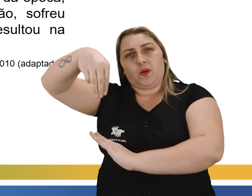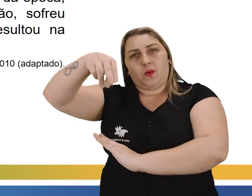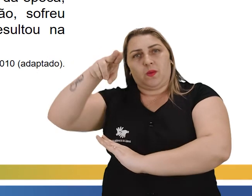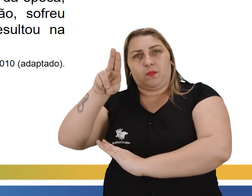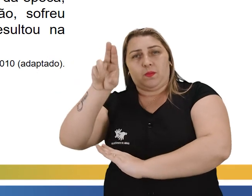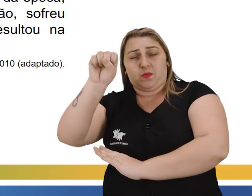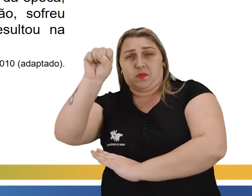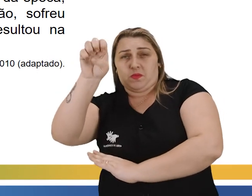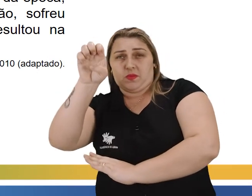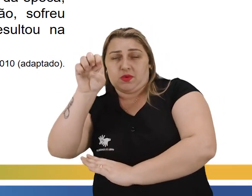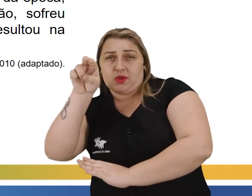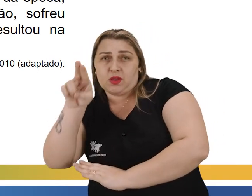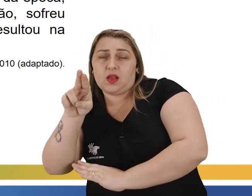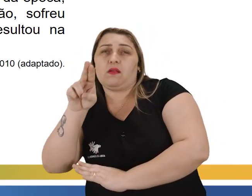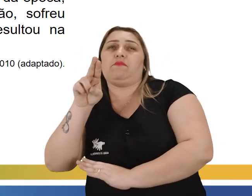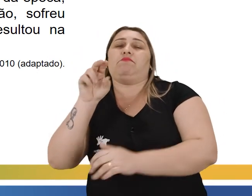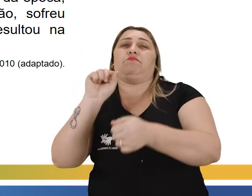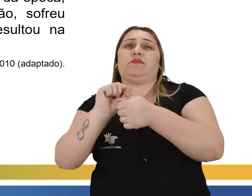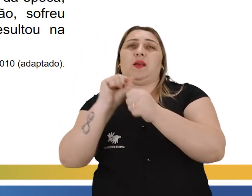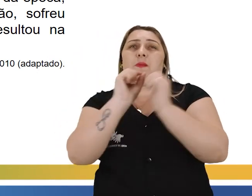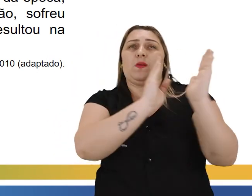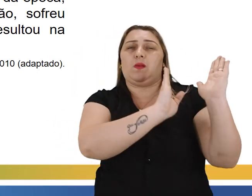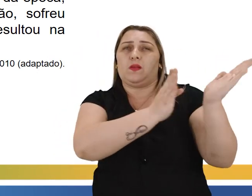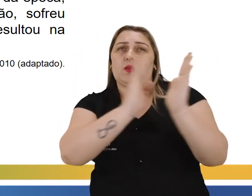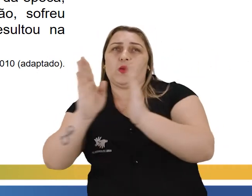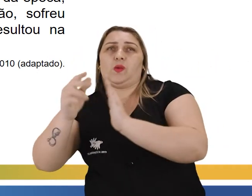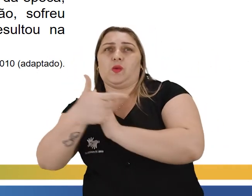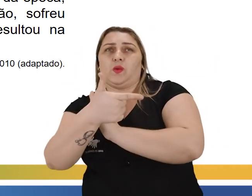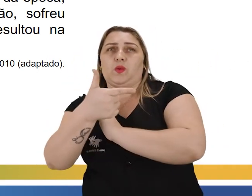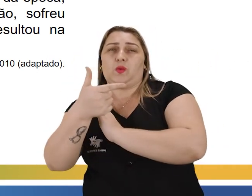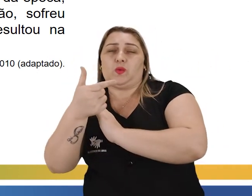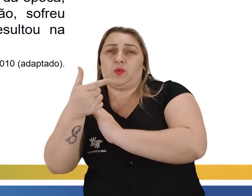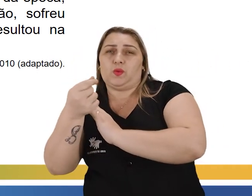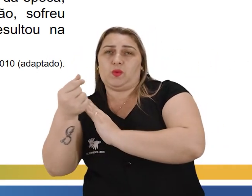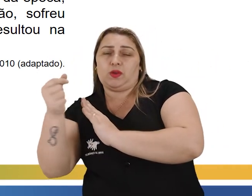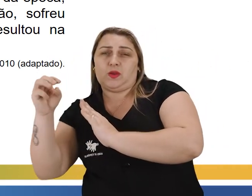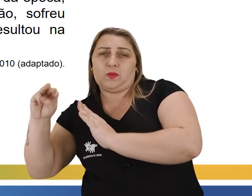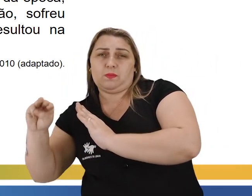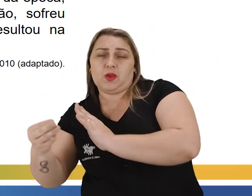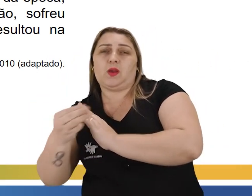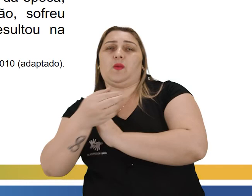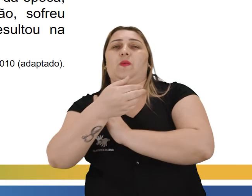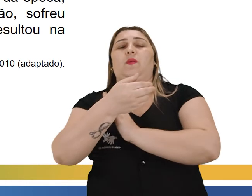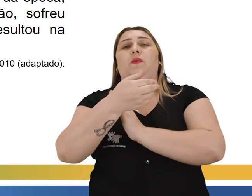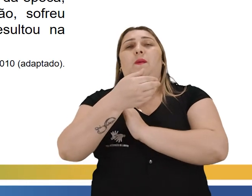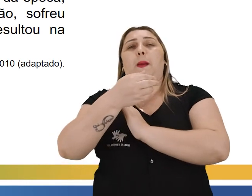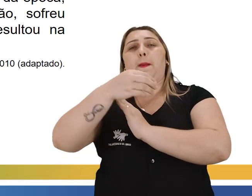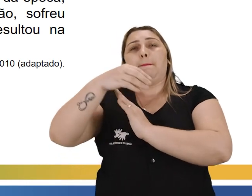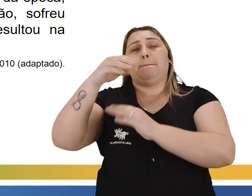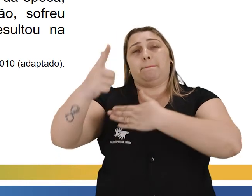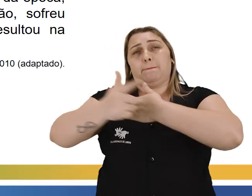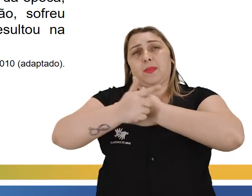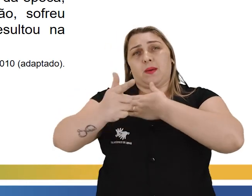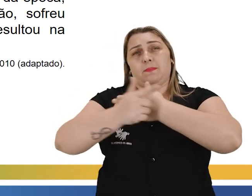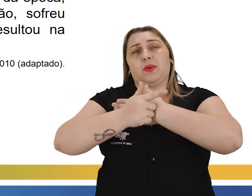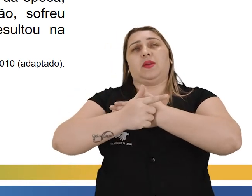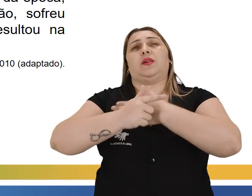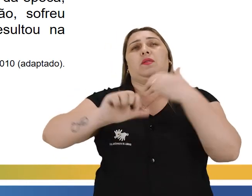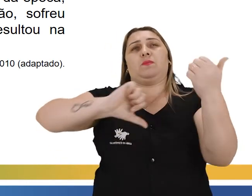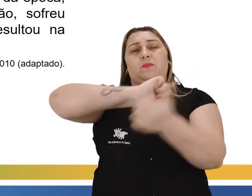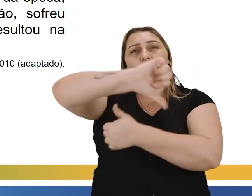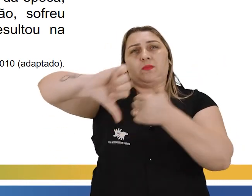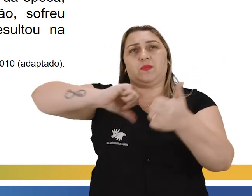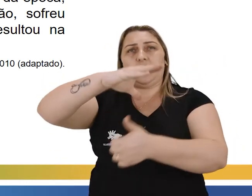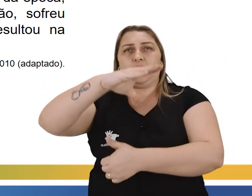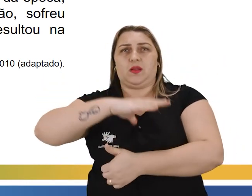de pesquisa. A biblioteca reuniu entre 200.000 e 500.000 papiros, e com o museu transformou a cidade no maior